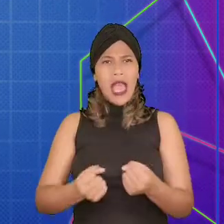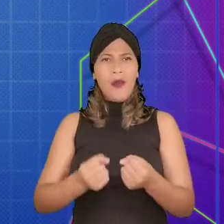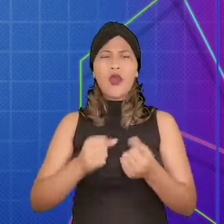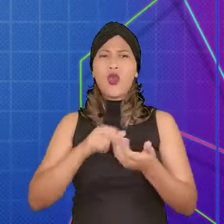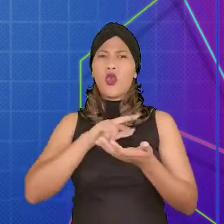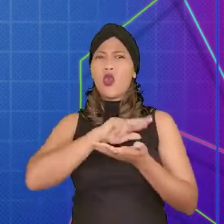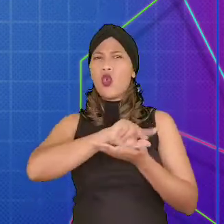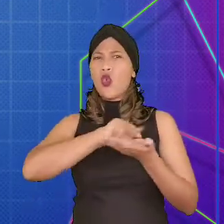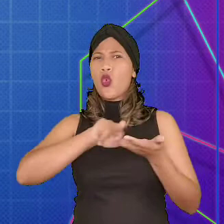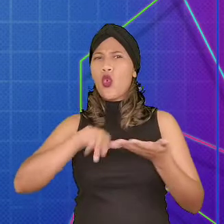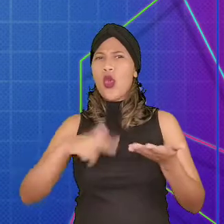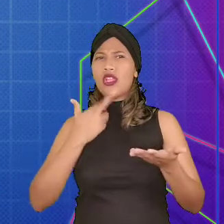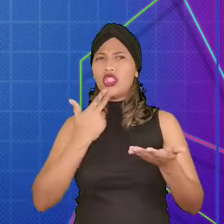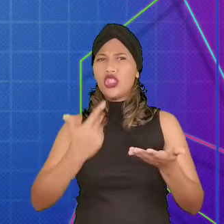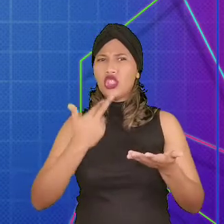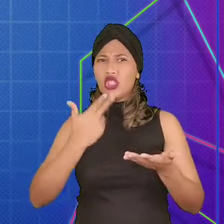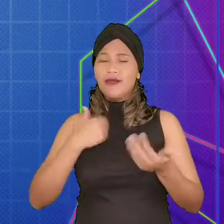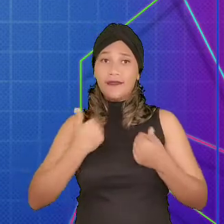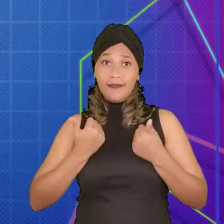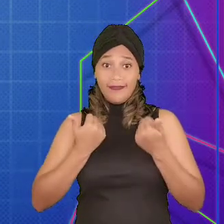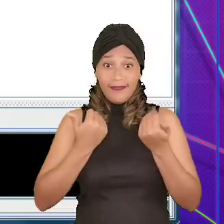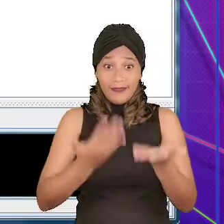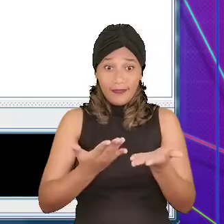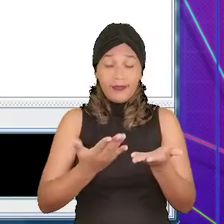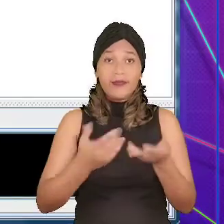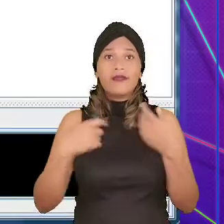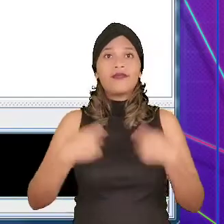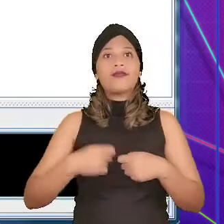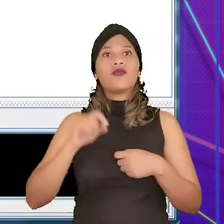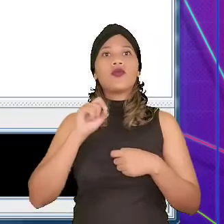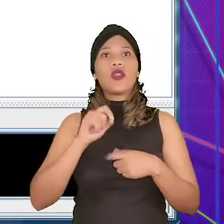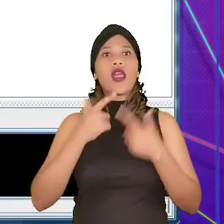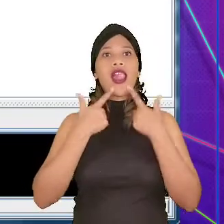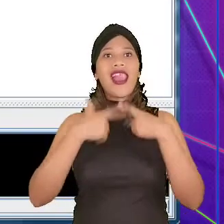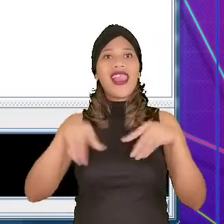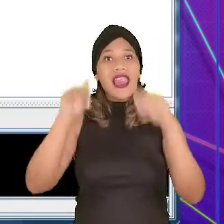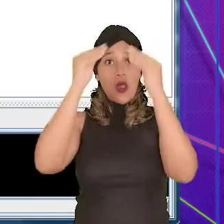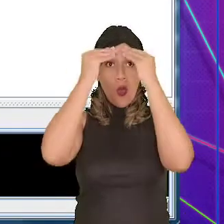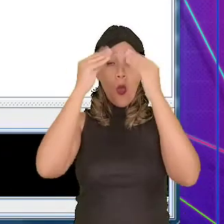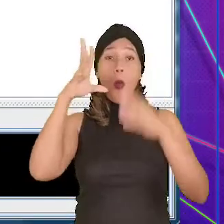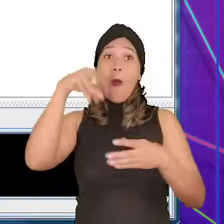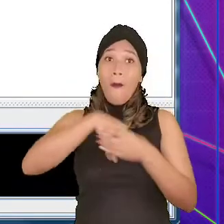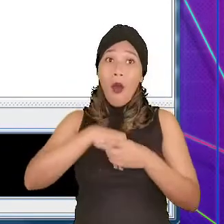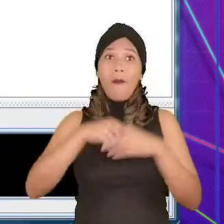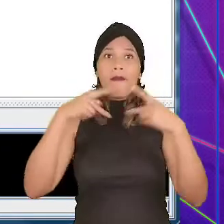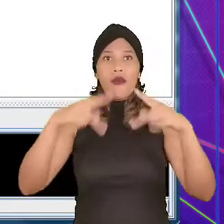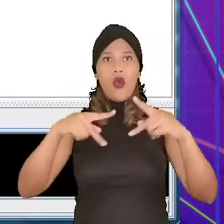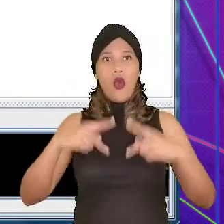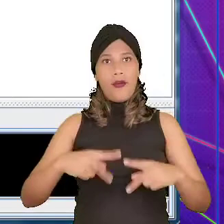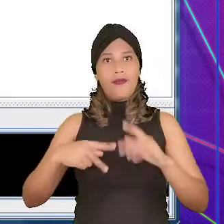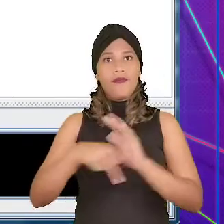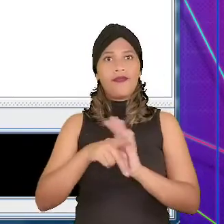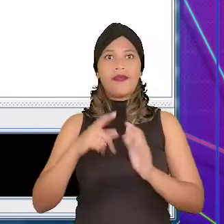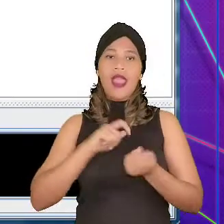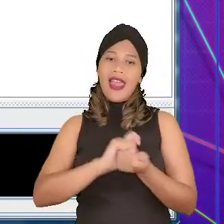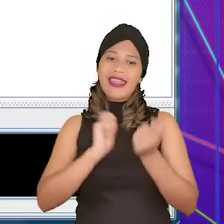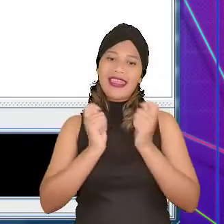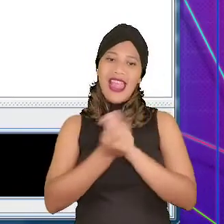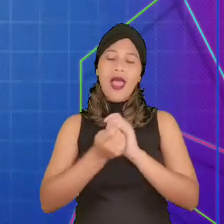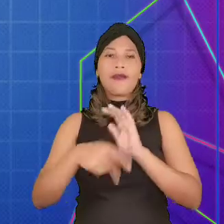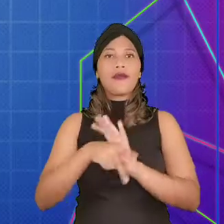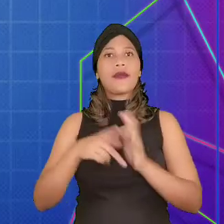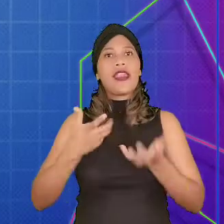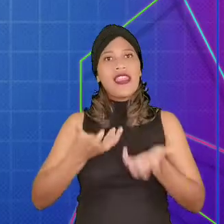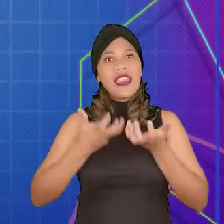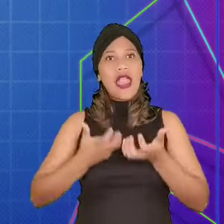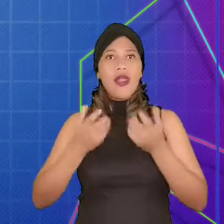os idiomas, quando a gente for dar alguma tarefa para ele, a gente vai usar a linguagem de programação, que se adeque à mensagem que a gente quer passar.